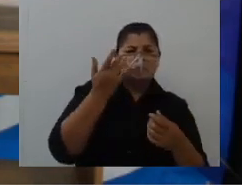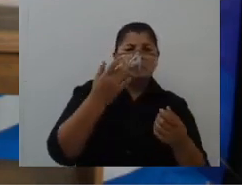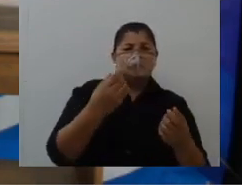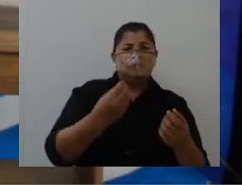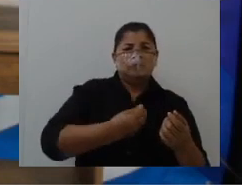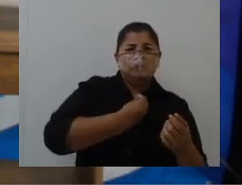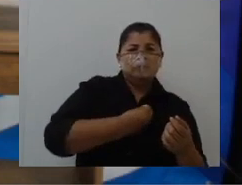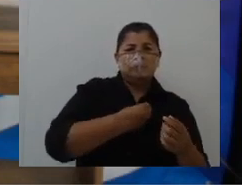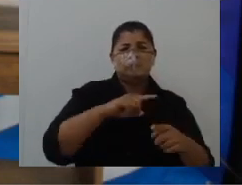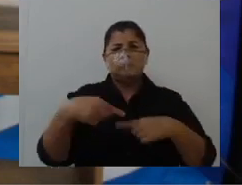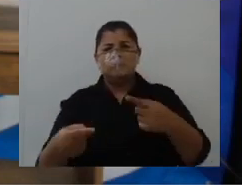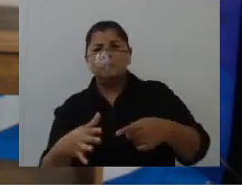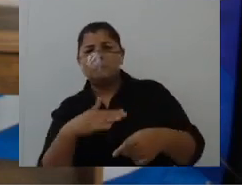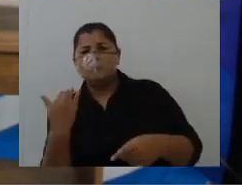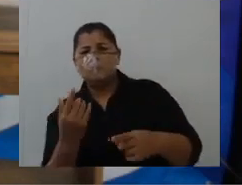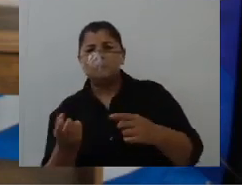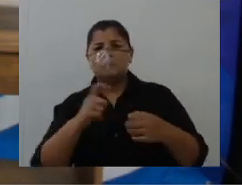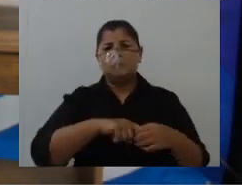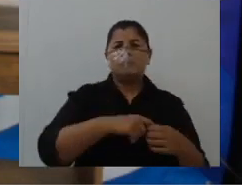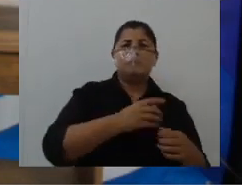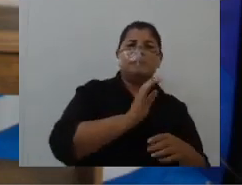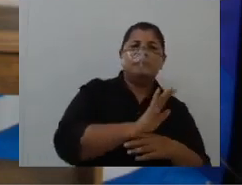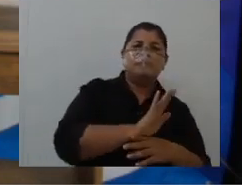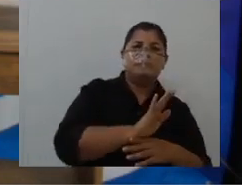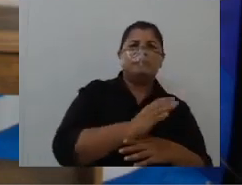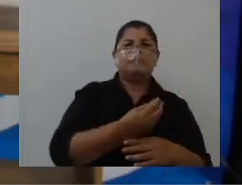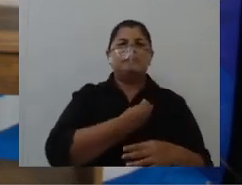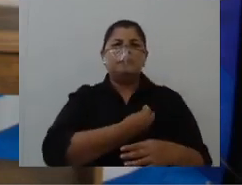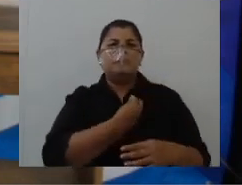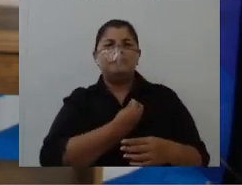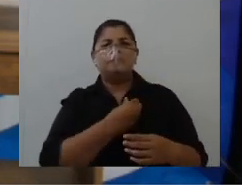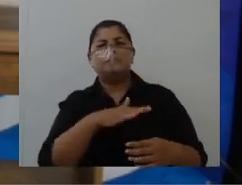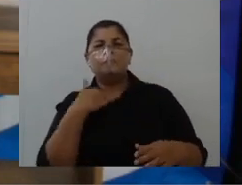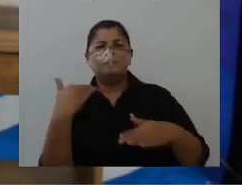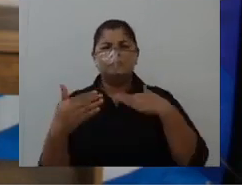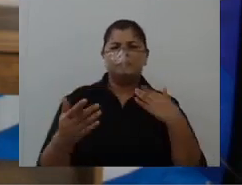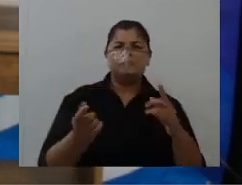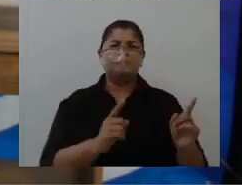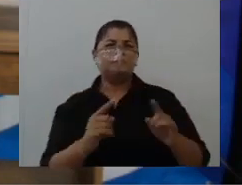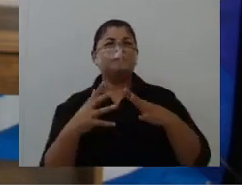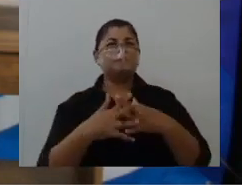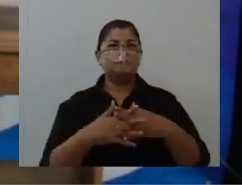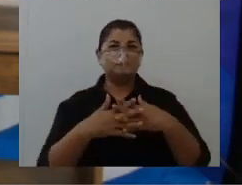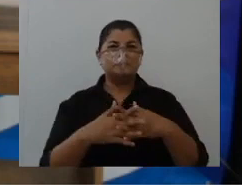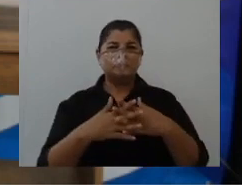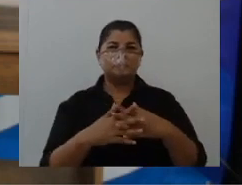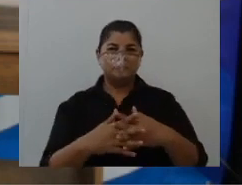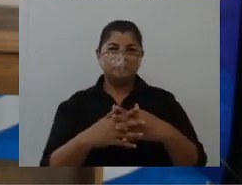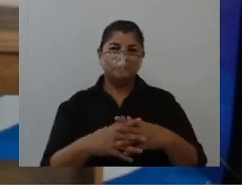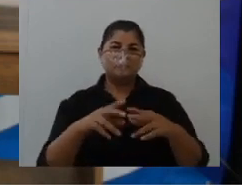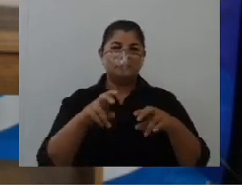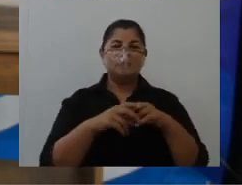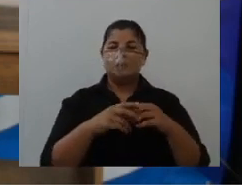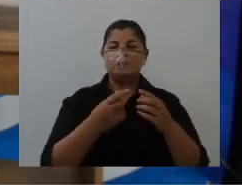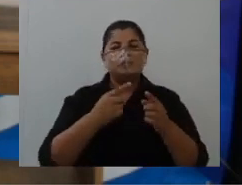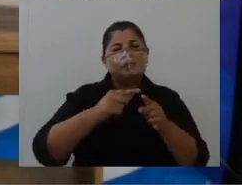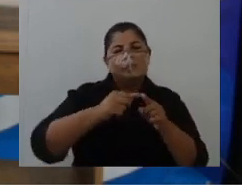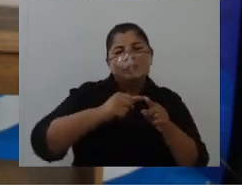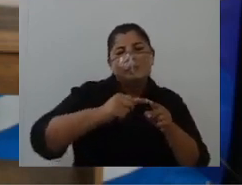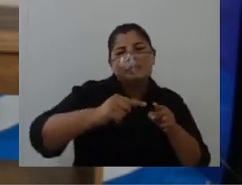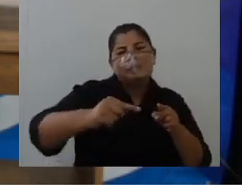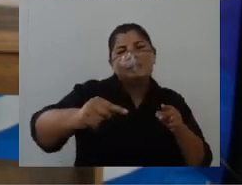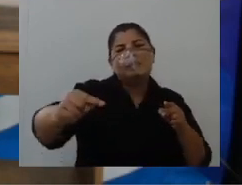filme, Efeito Borboleta, já assistiram? Efeito Borboleta, ele brinca com o tempo. Então isso é um tempo não linear, é um tempo